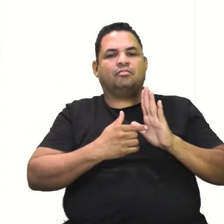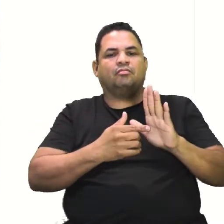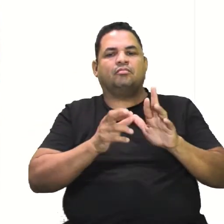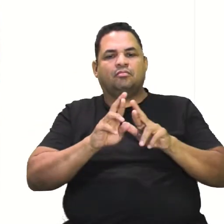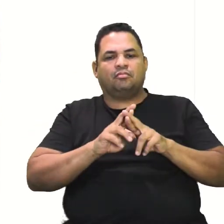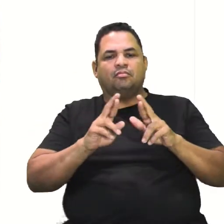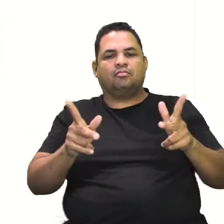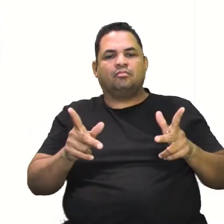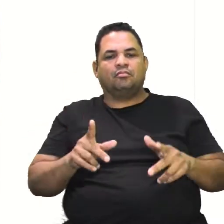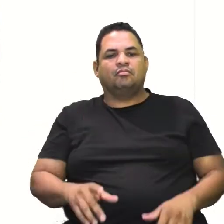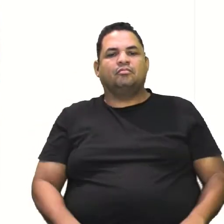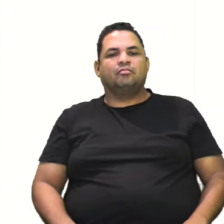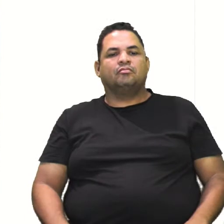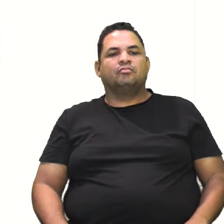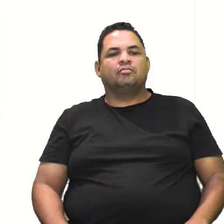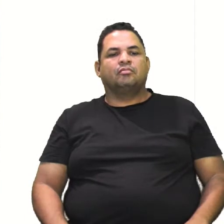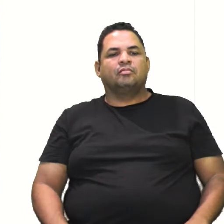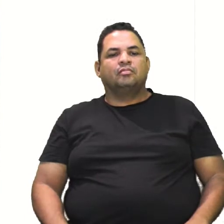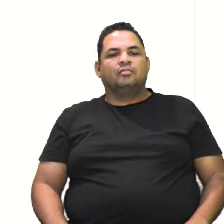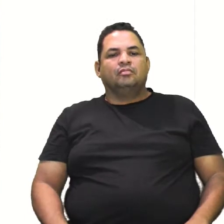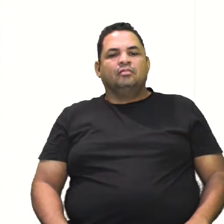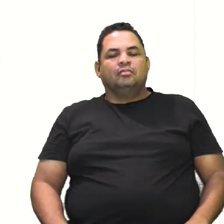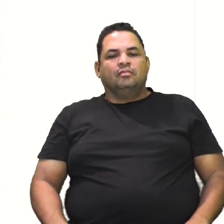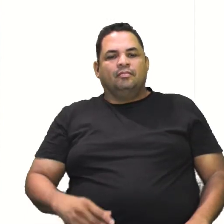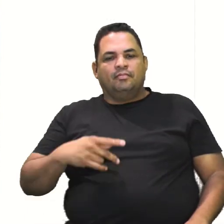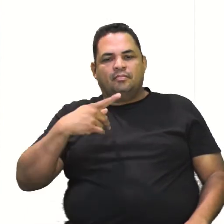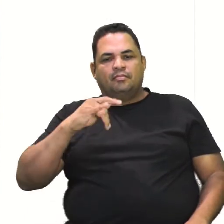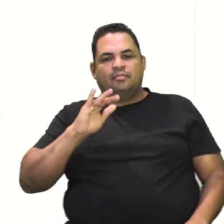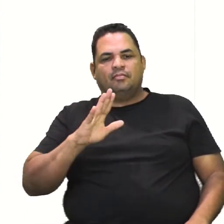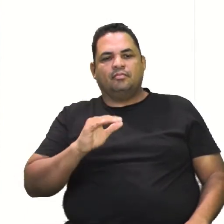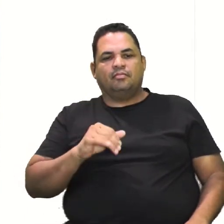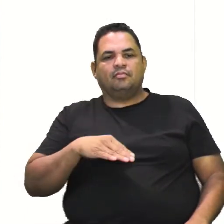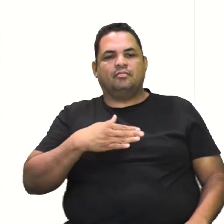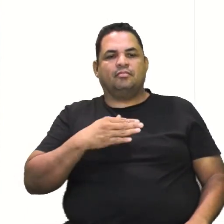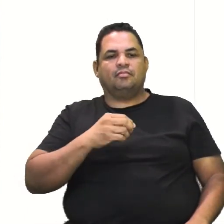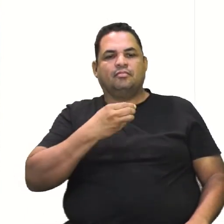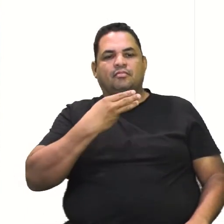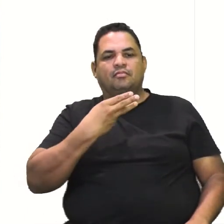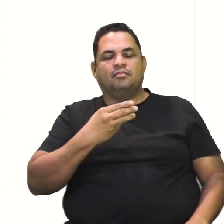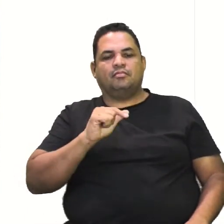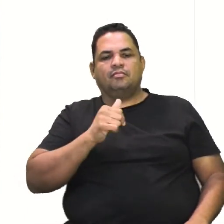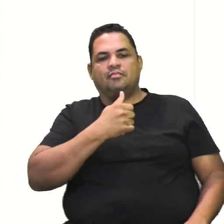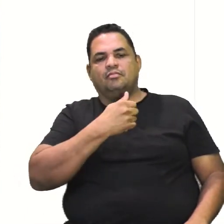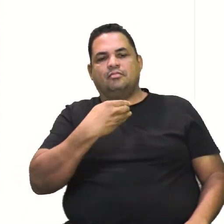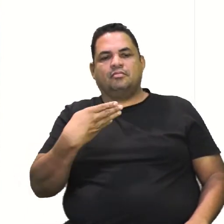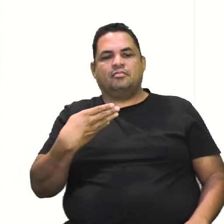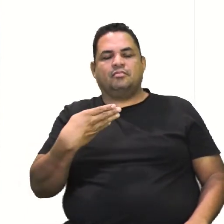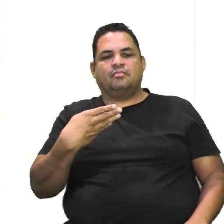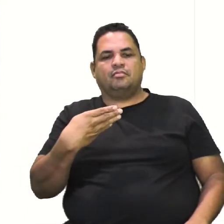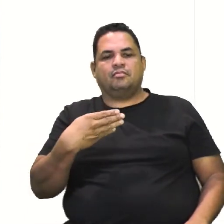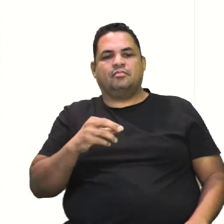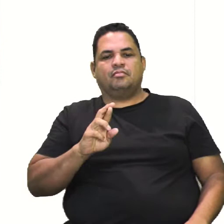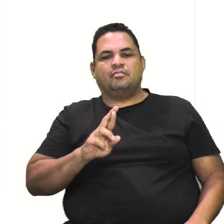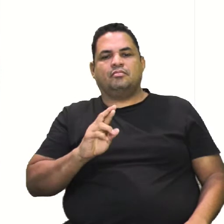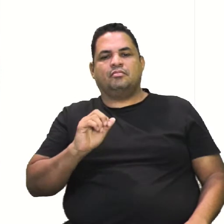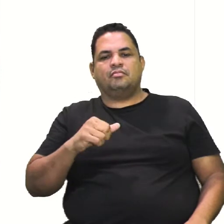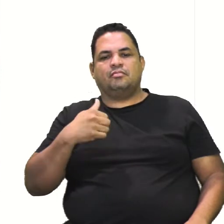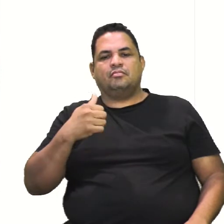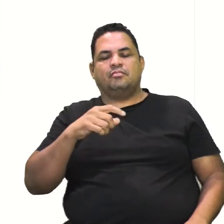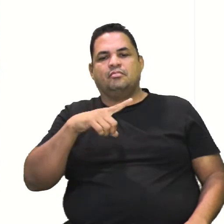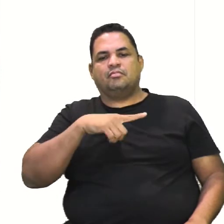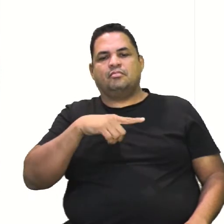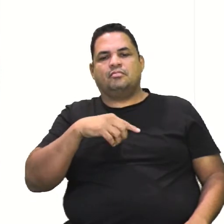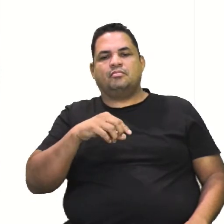essas diferenças. Disse para vocês que o π é mais ou menos 3,14 e que esse R maiúsculo indica